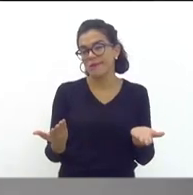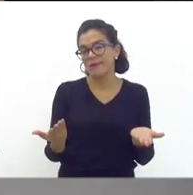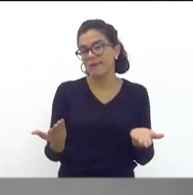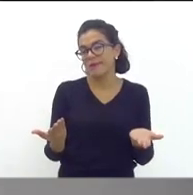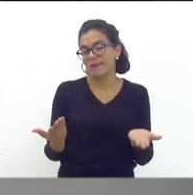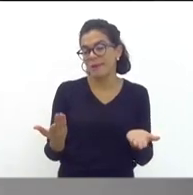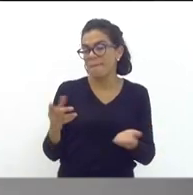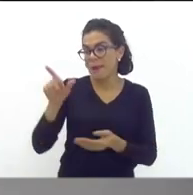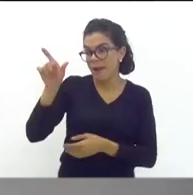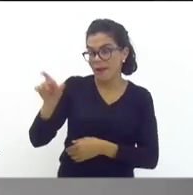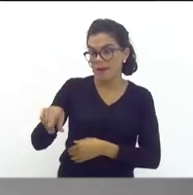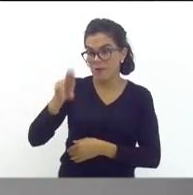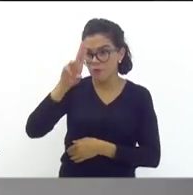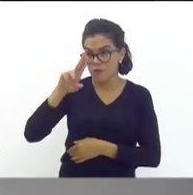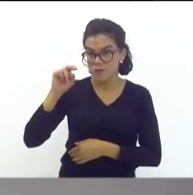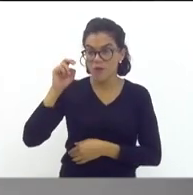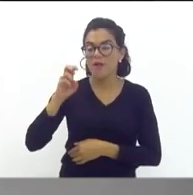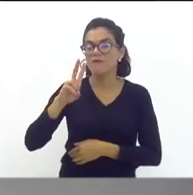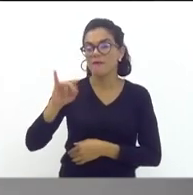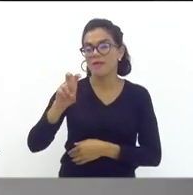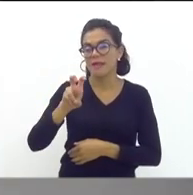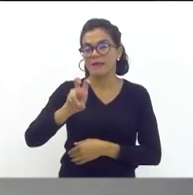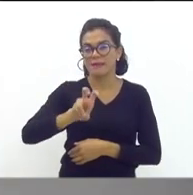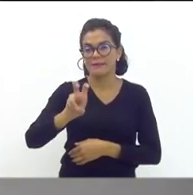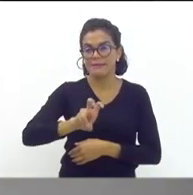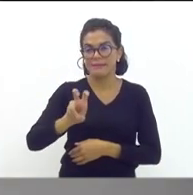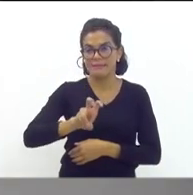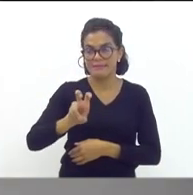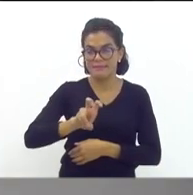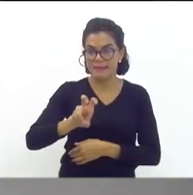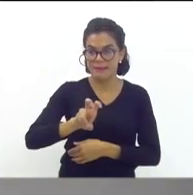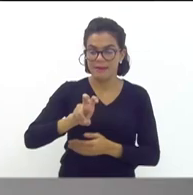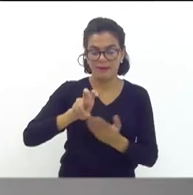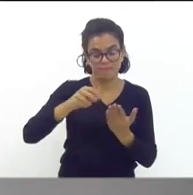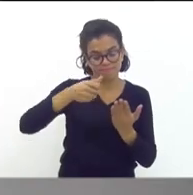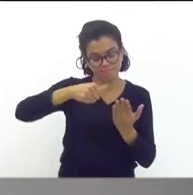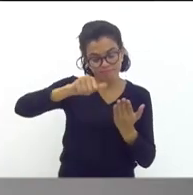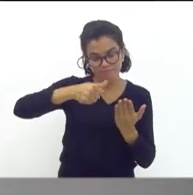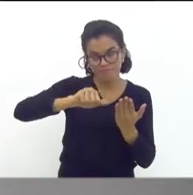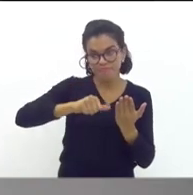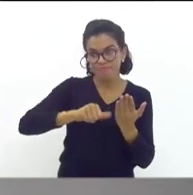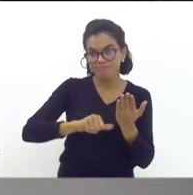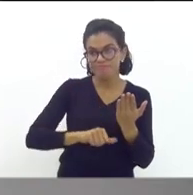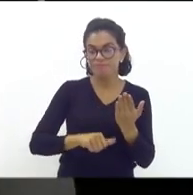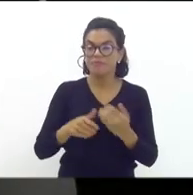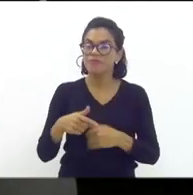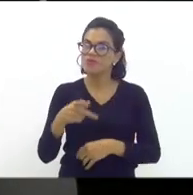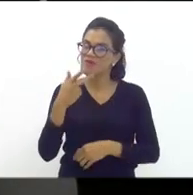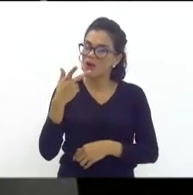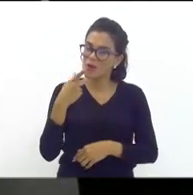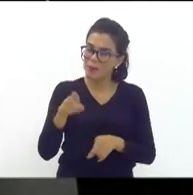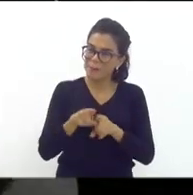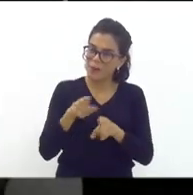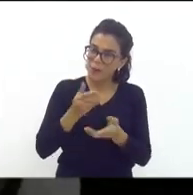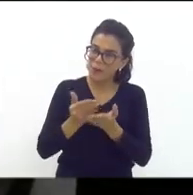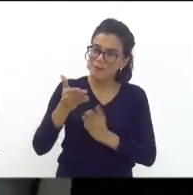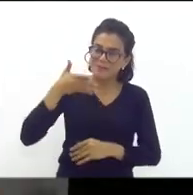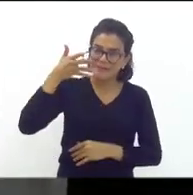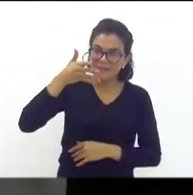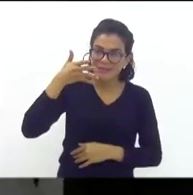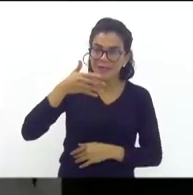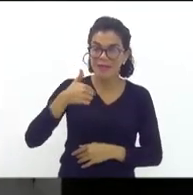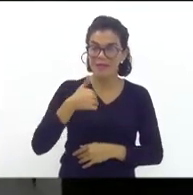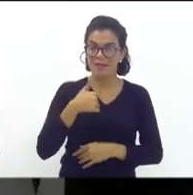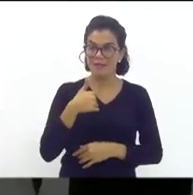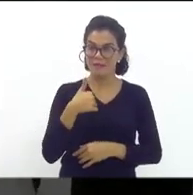para o usuário vai ser feito na quinta revisão o senhor citou aí também no início da sua fala e eu acabei